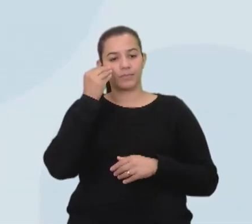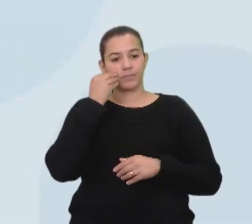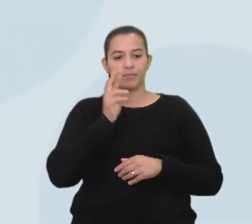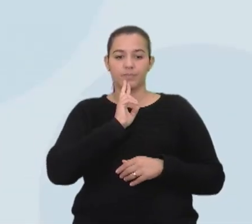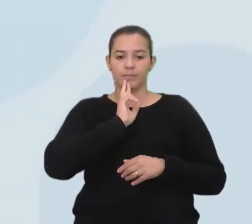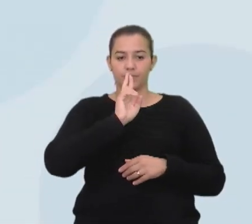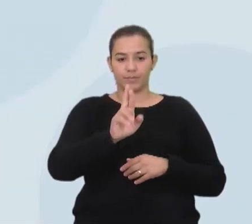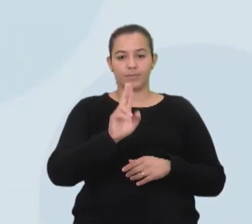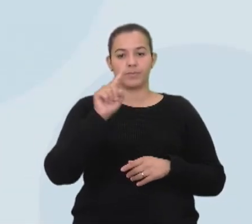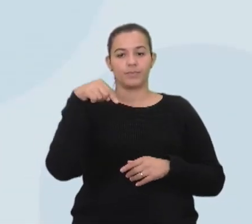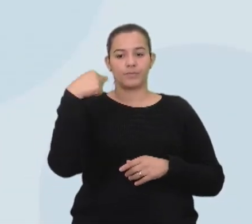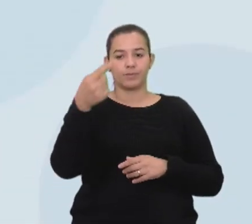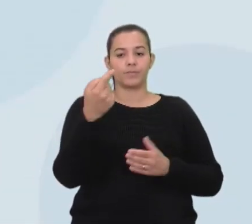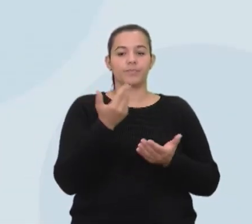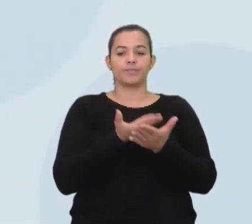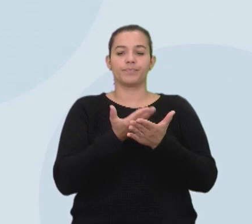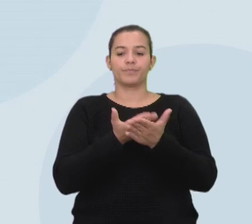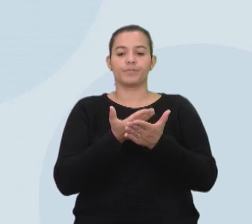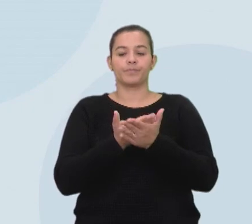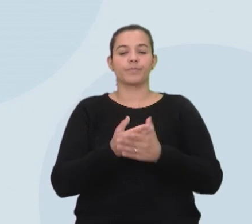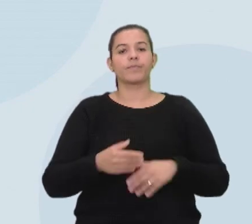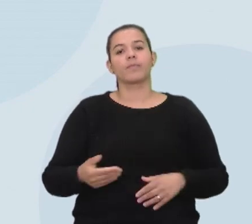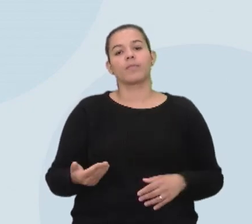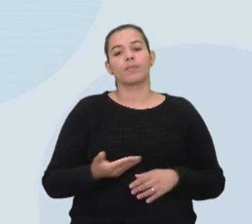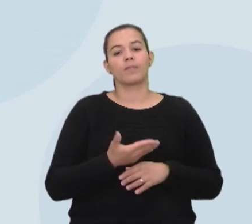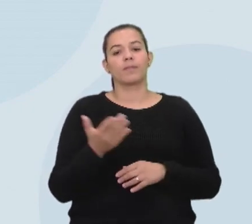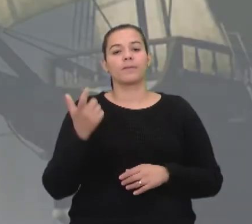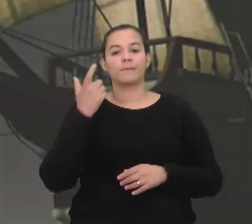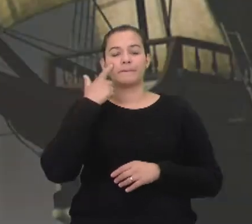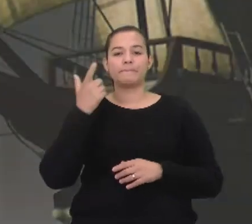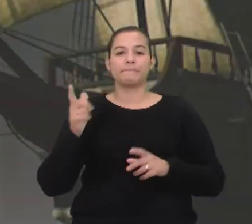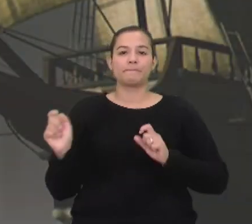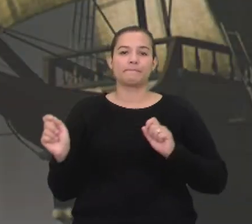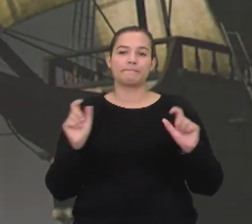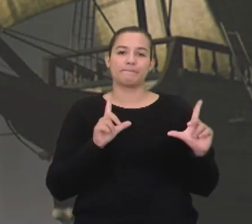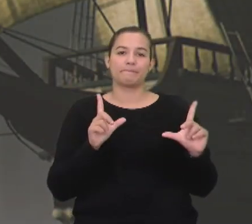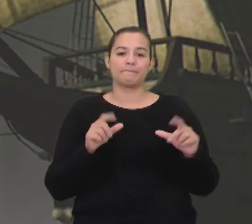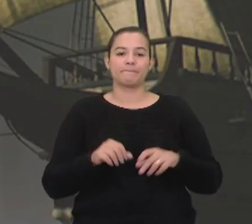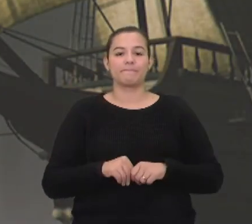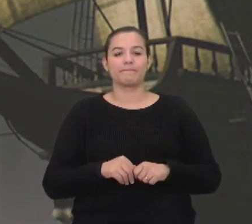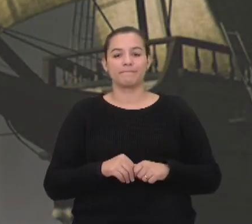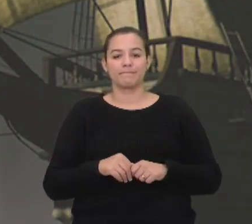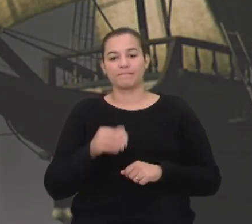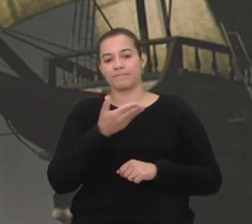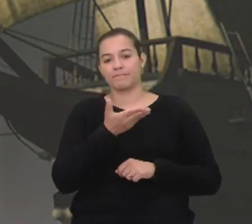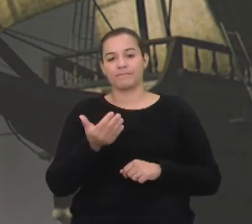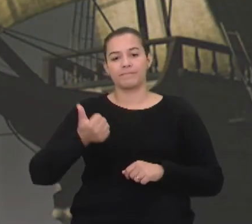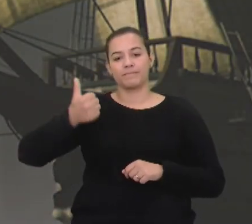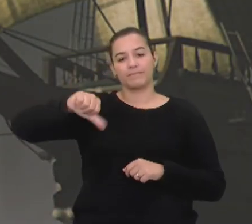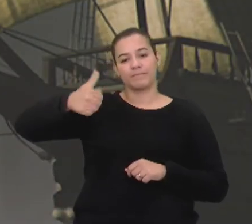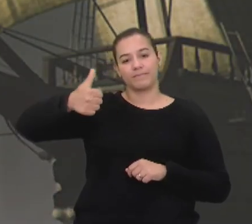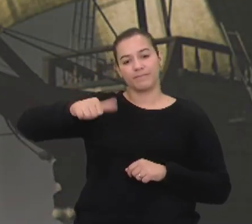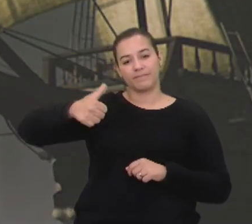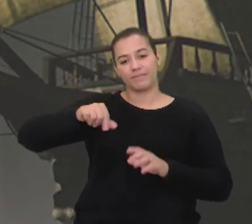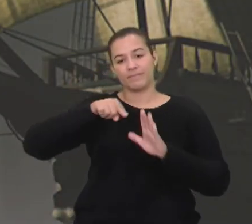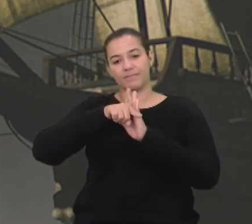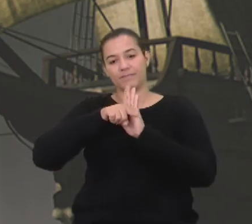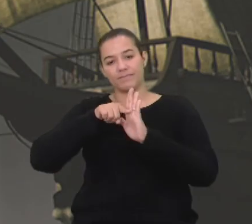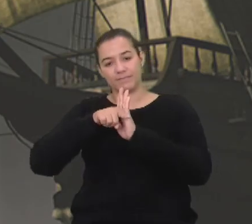próxima aula, né? E pode voltar em mim um pouquinho. Analisem, né, a aula,